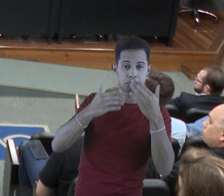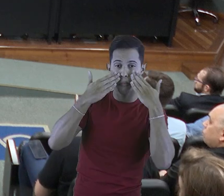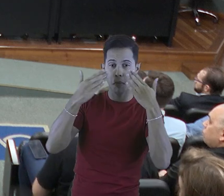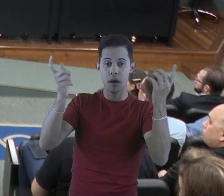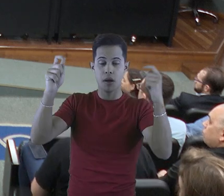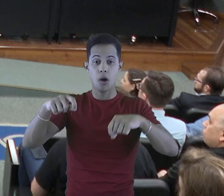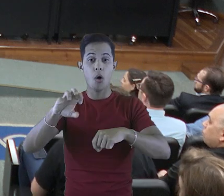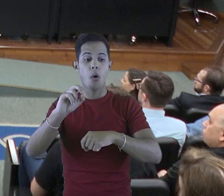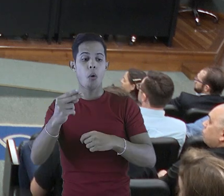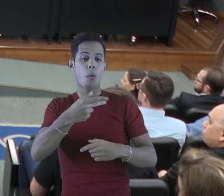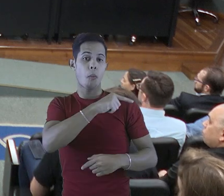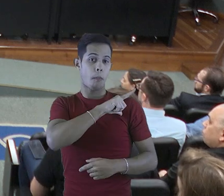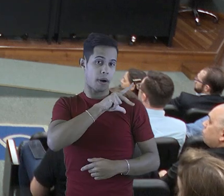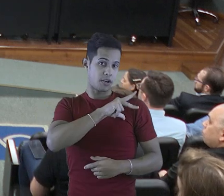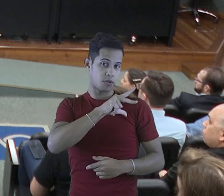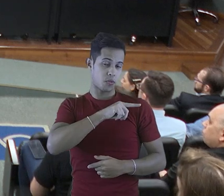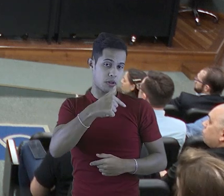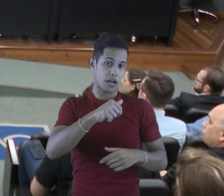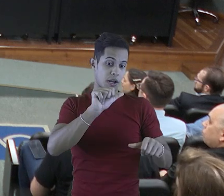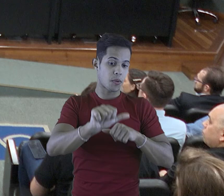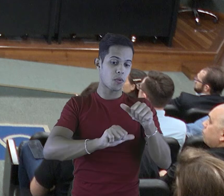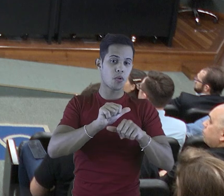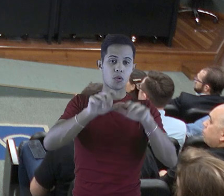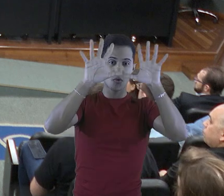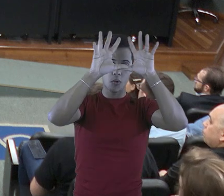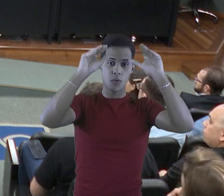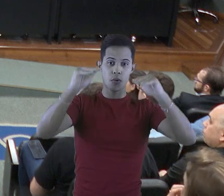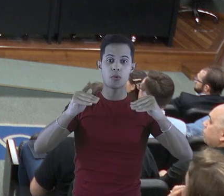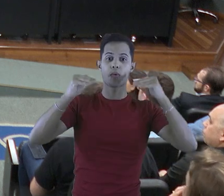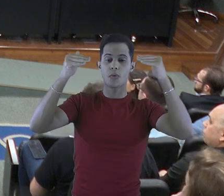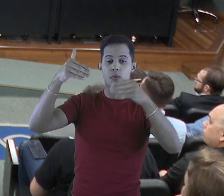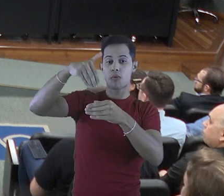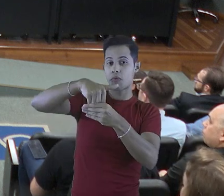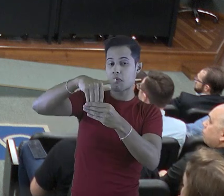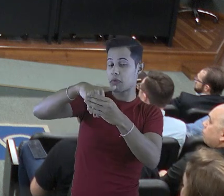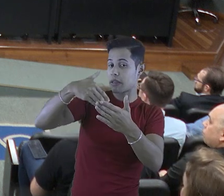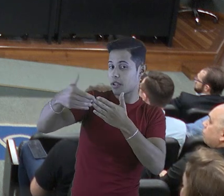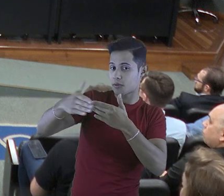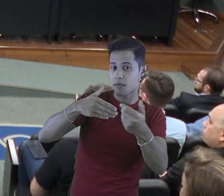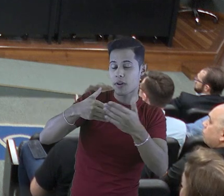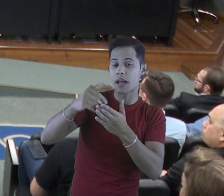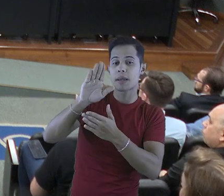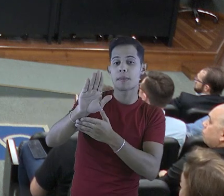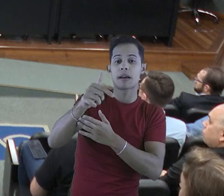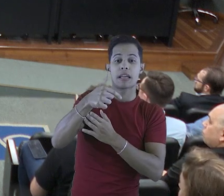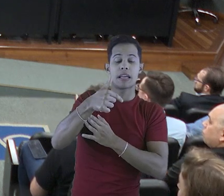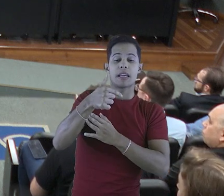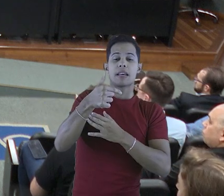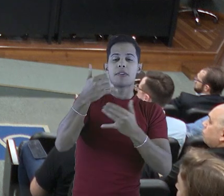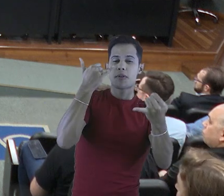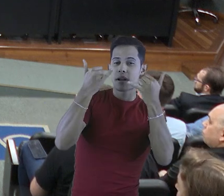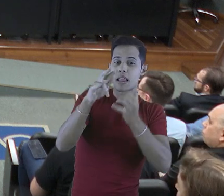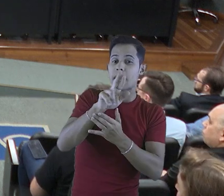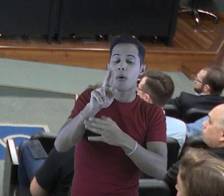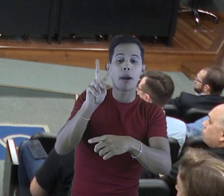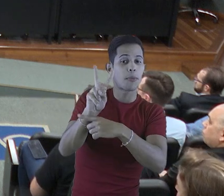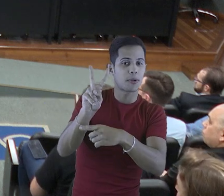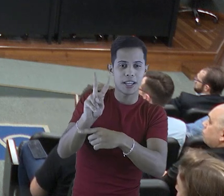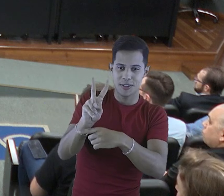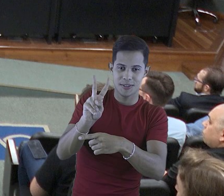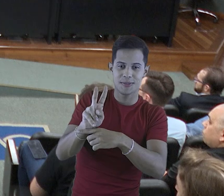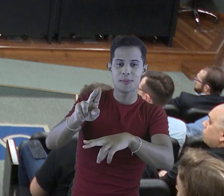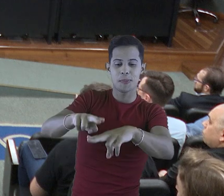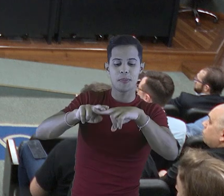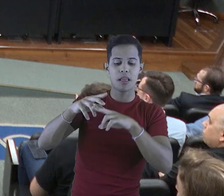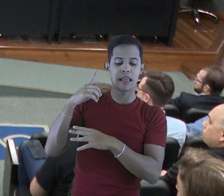pelo TSE, não tem problema nenhum, porque esse dado não é protegido pela LGPD. Então, o deputado, você sabe a filiação partidária dele, está no jornal todo